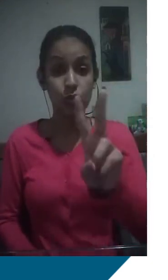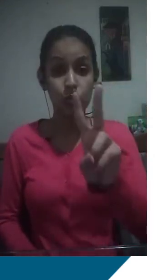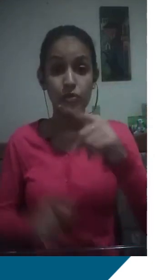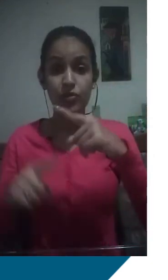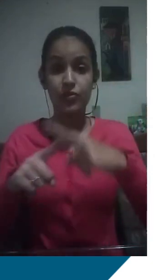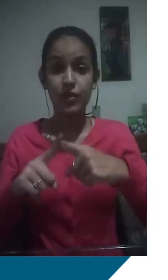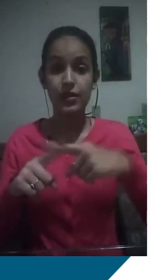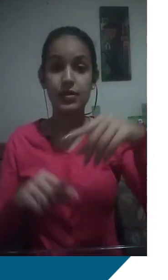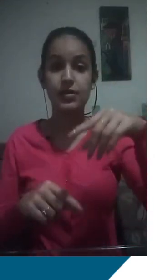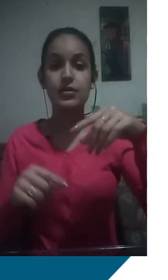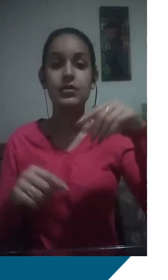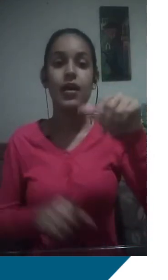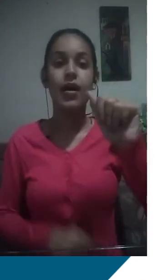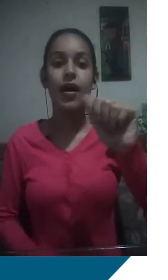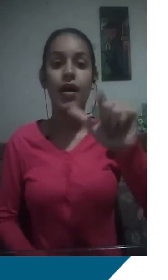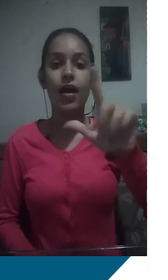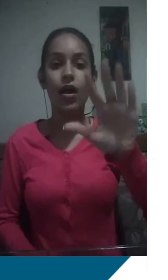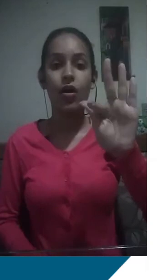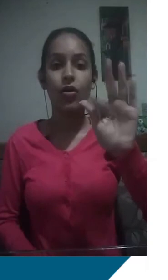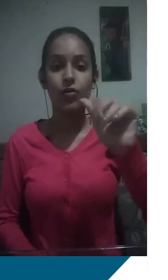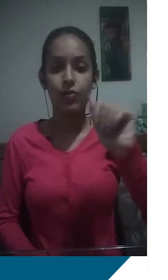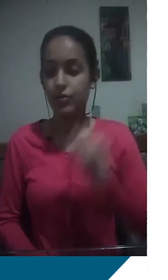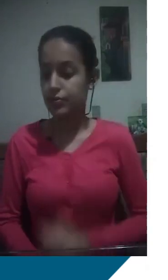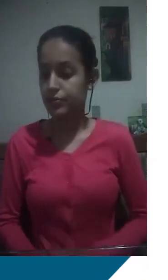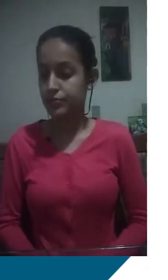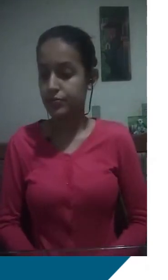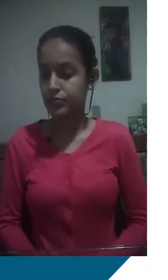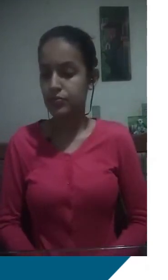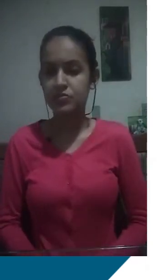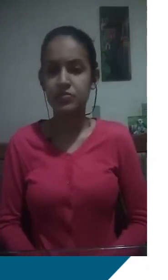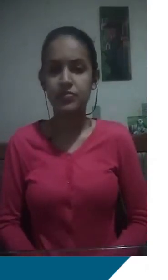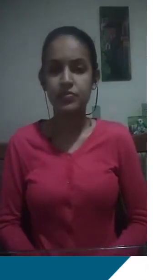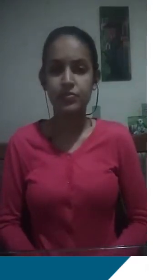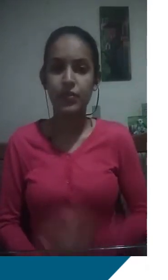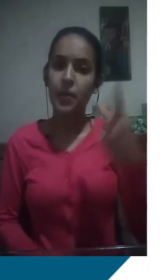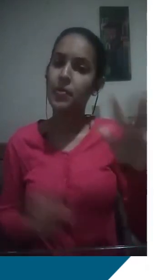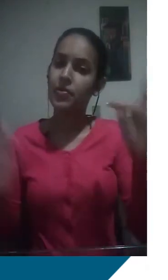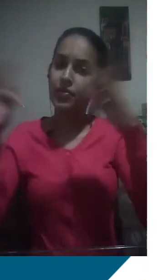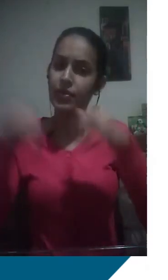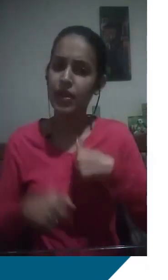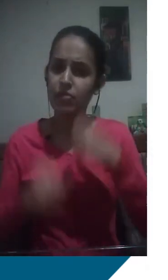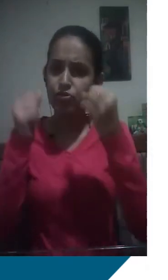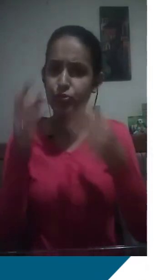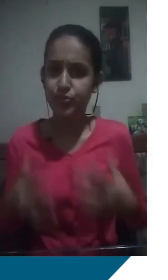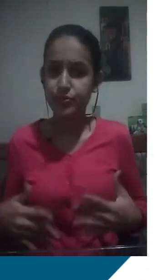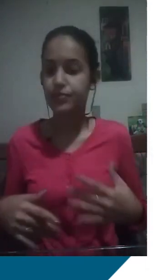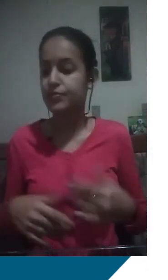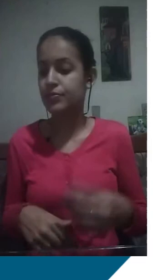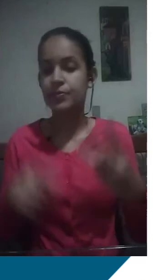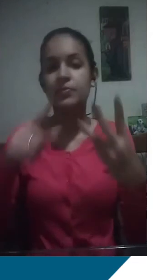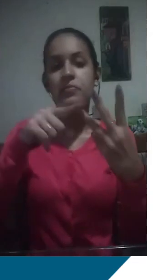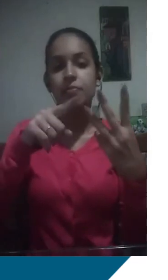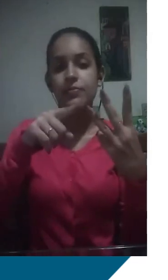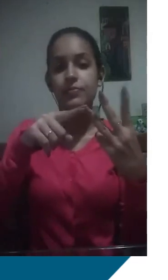Por último, a gente tem aqui a dilatação volumétrica. A dilatação linear, a gente só estudava o